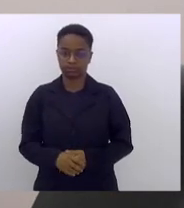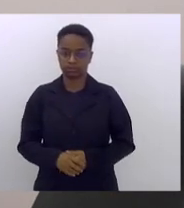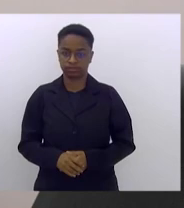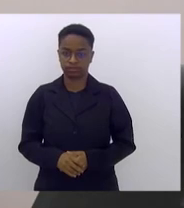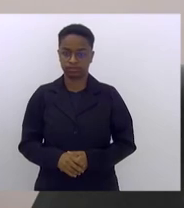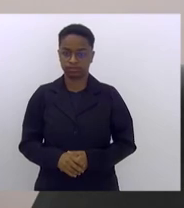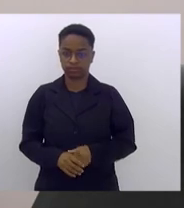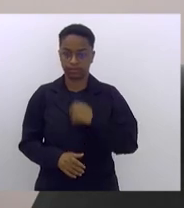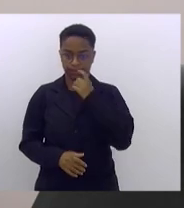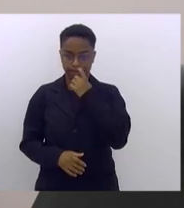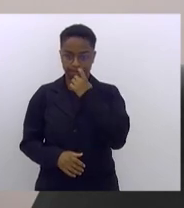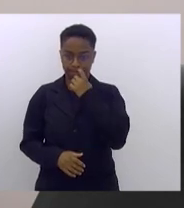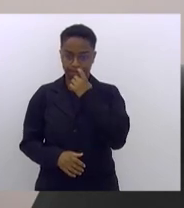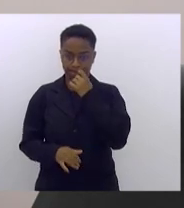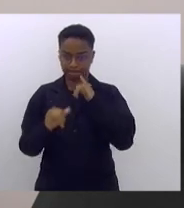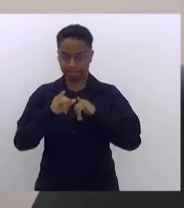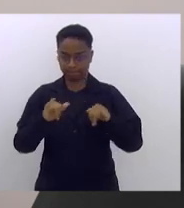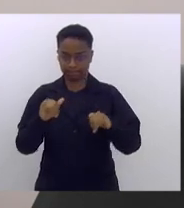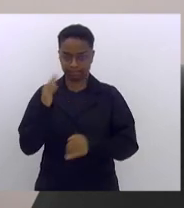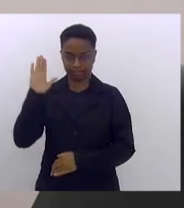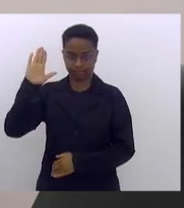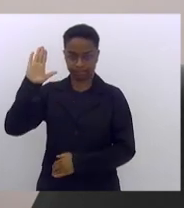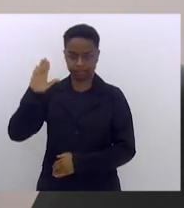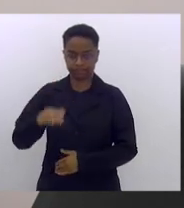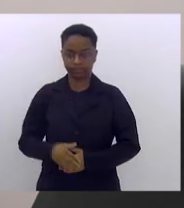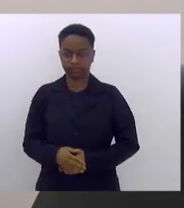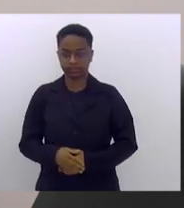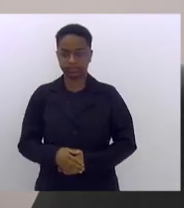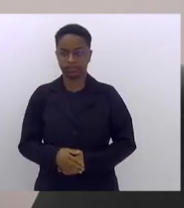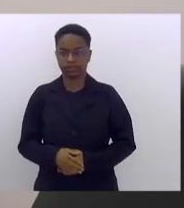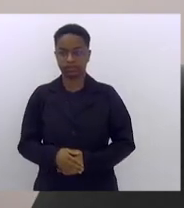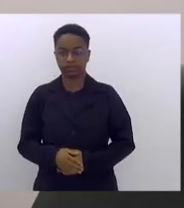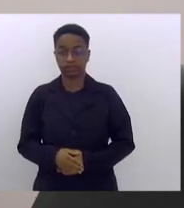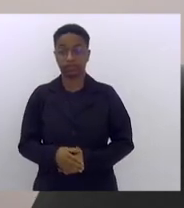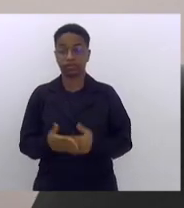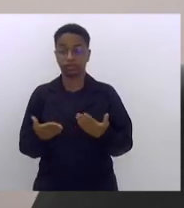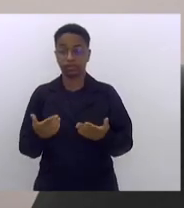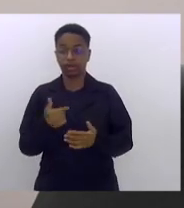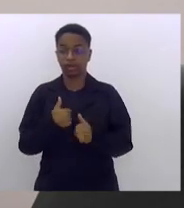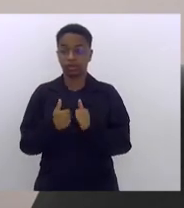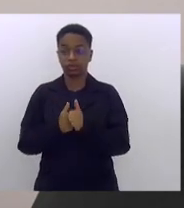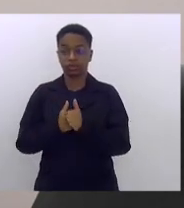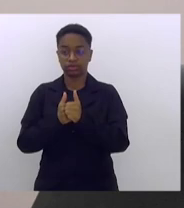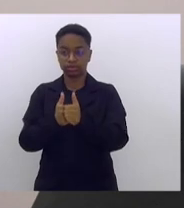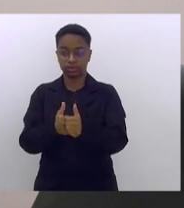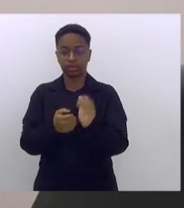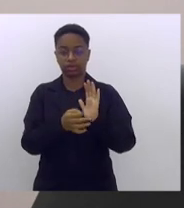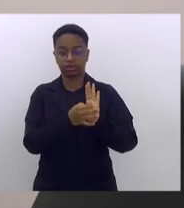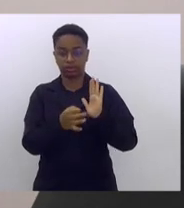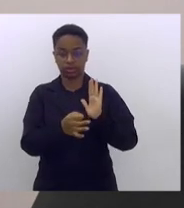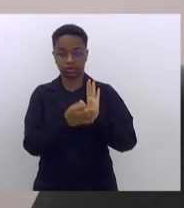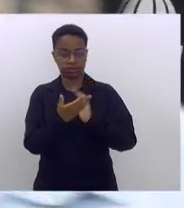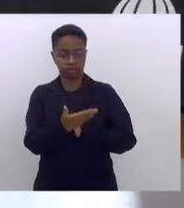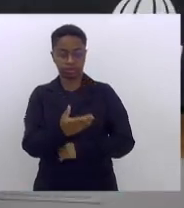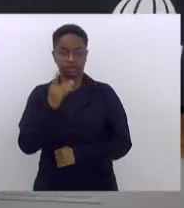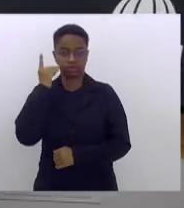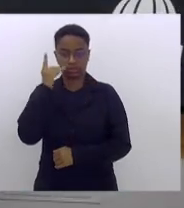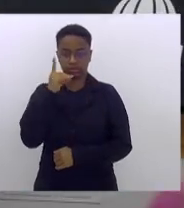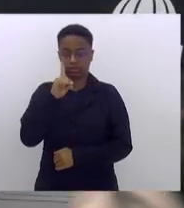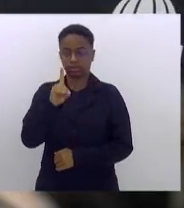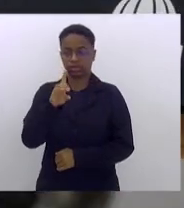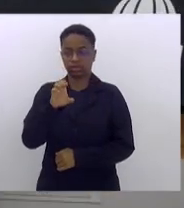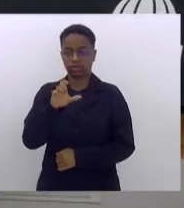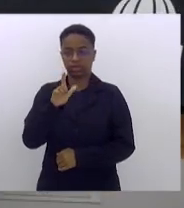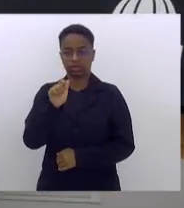Para a declaração, presidente. Para a declaração, deputado Carlos Mink. Eu segui aqui o parecer do deputado Delaroli,